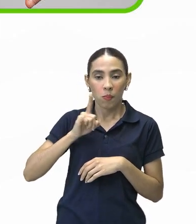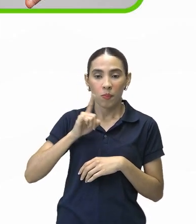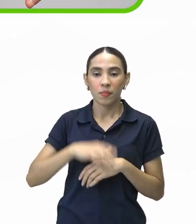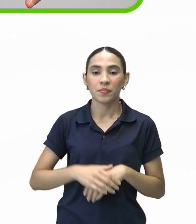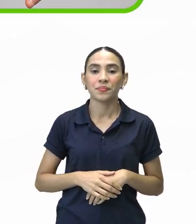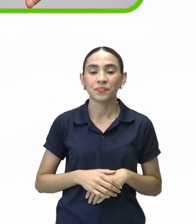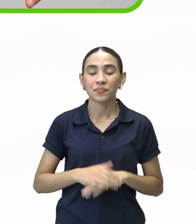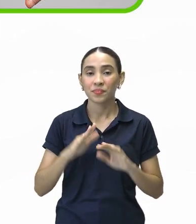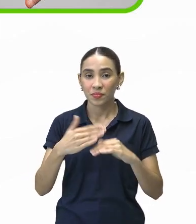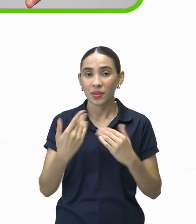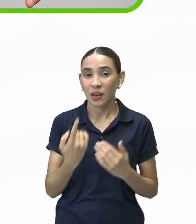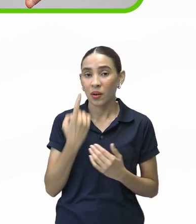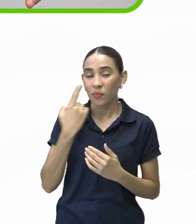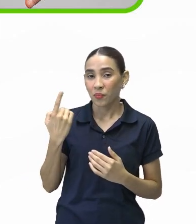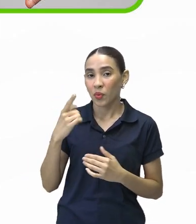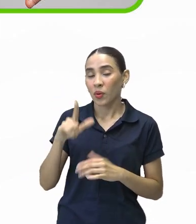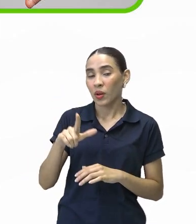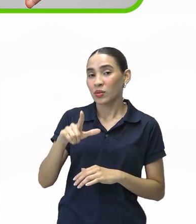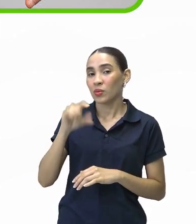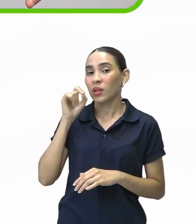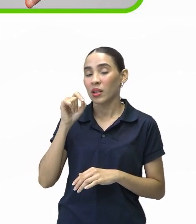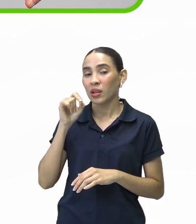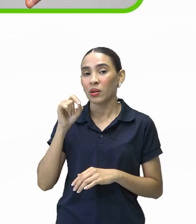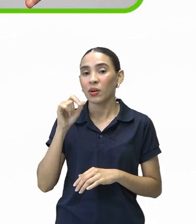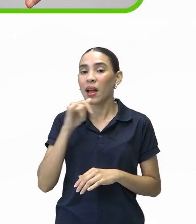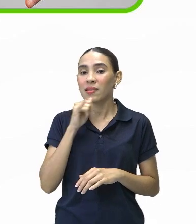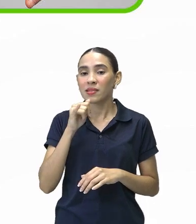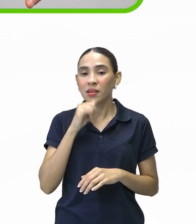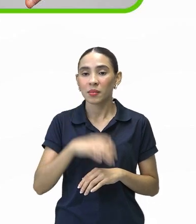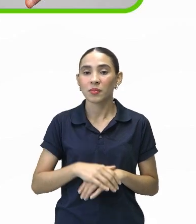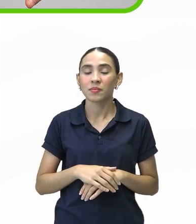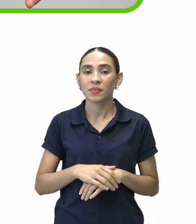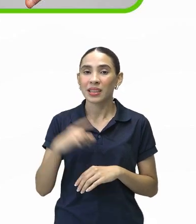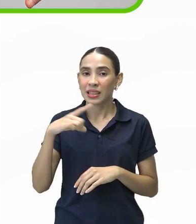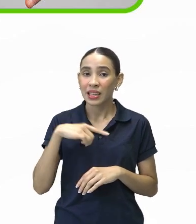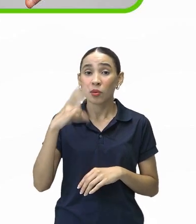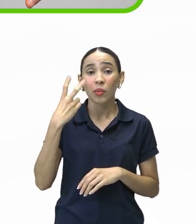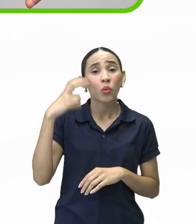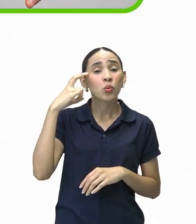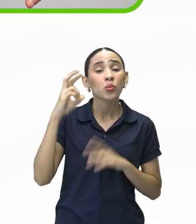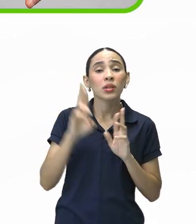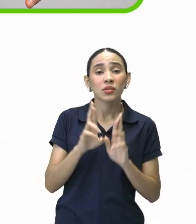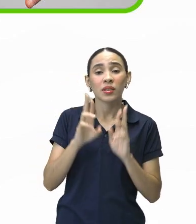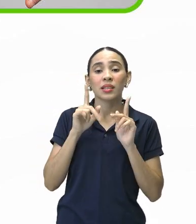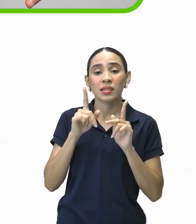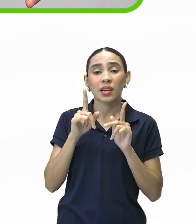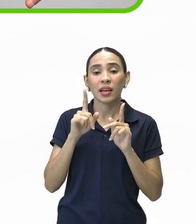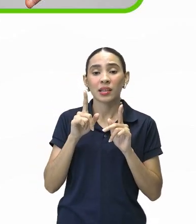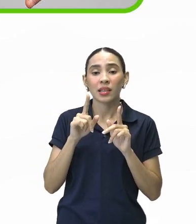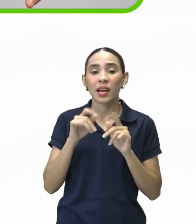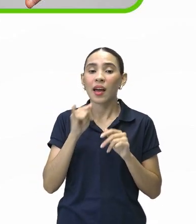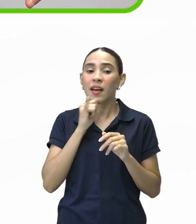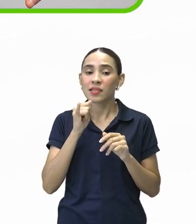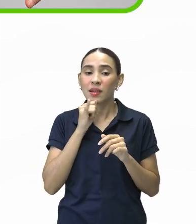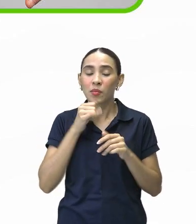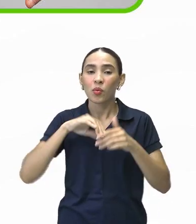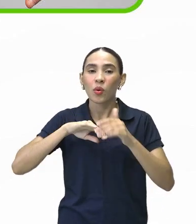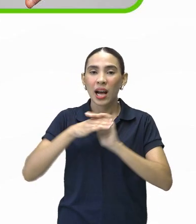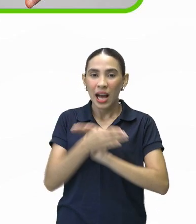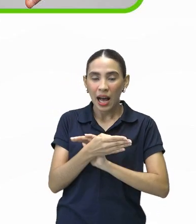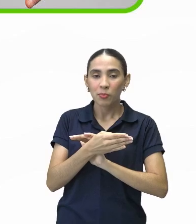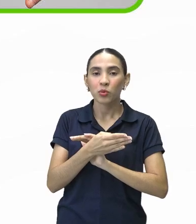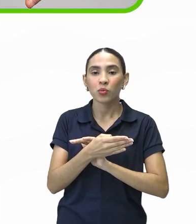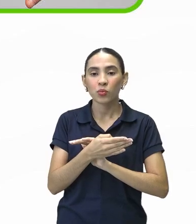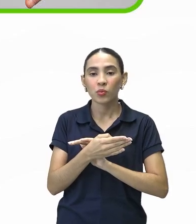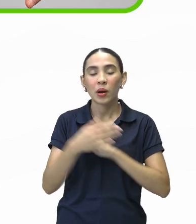Unidos, ela optou por hábitos, né? Ela tem uma cultura diferenciada, optou por hábitos em que